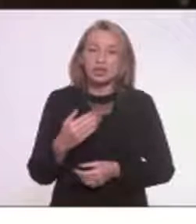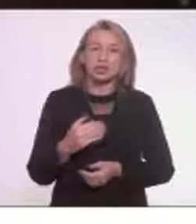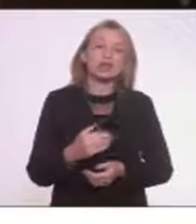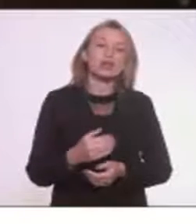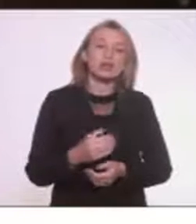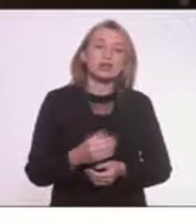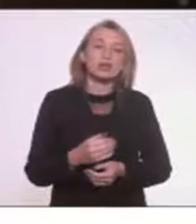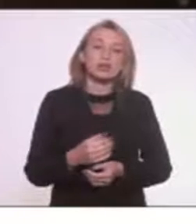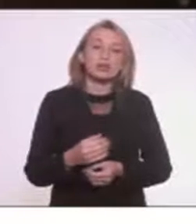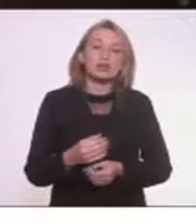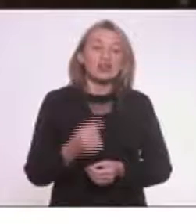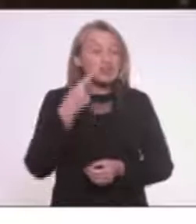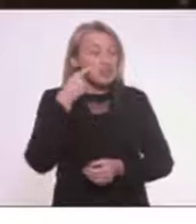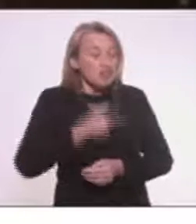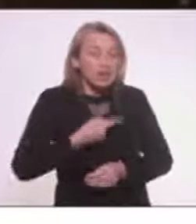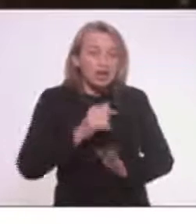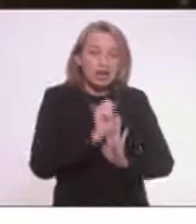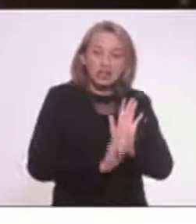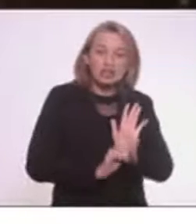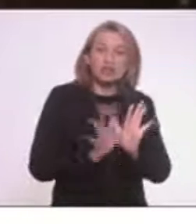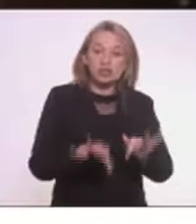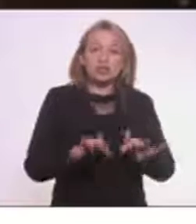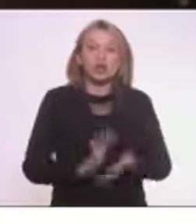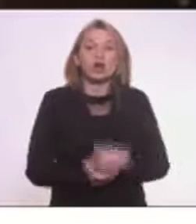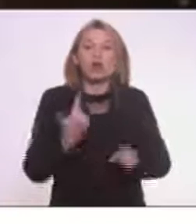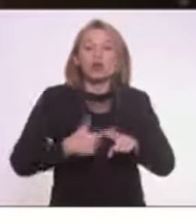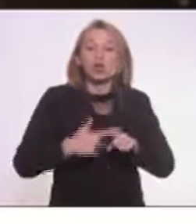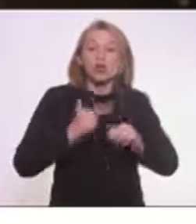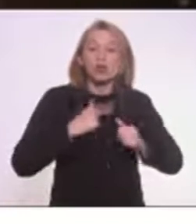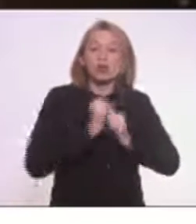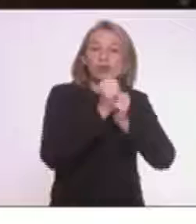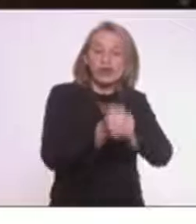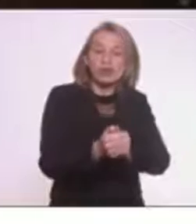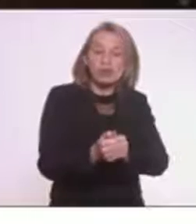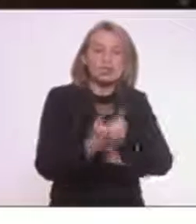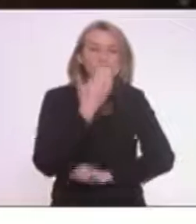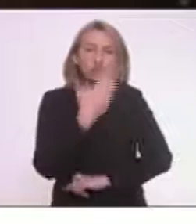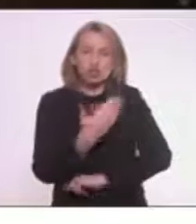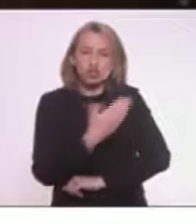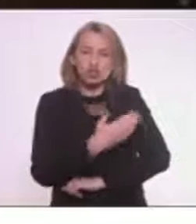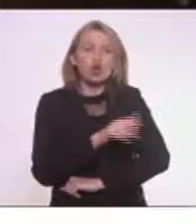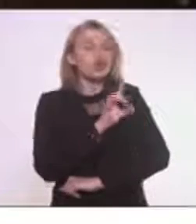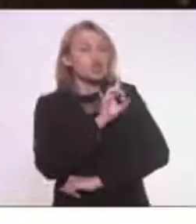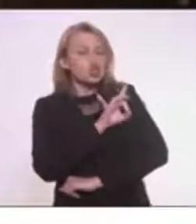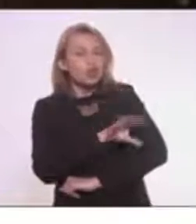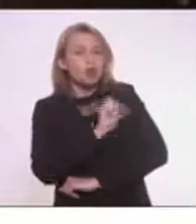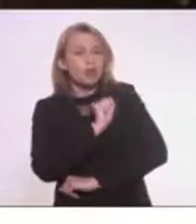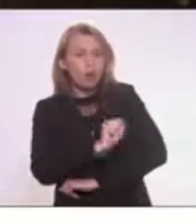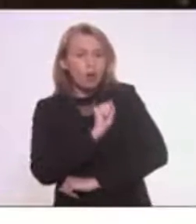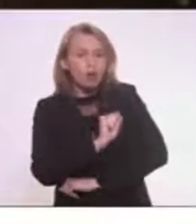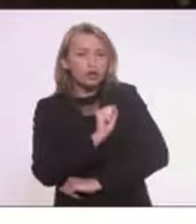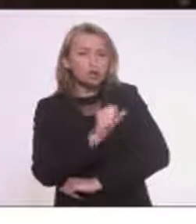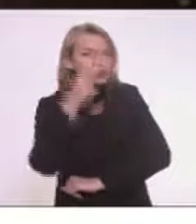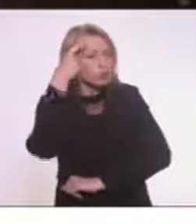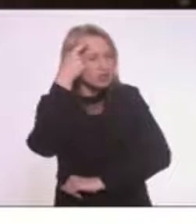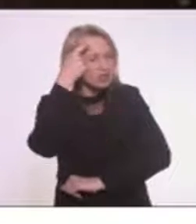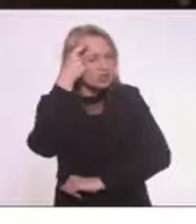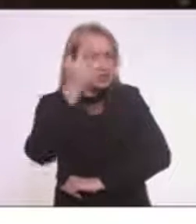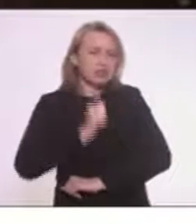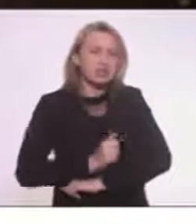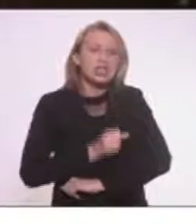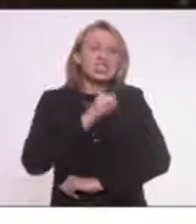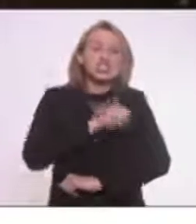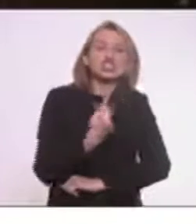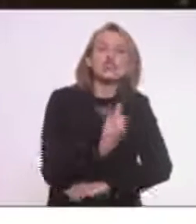acesso e conhecer a redação. Porque um encaminhamento desse tipo só pode ser feito por consenso. Se